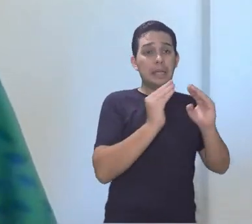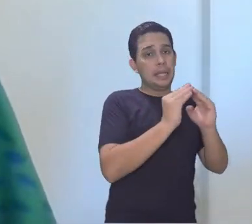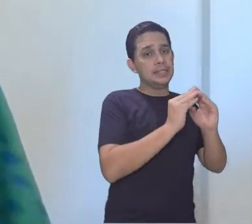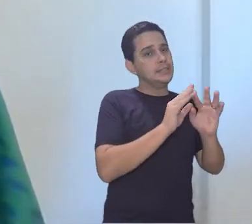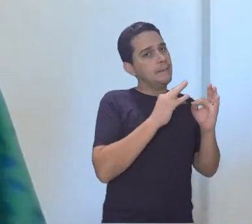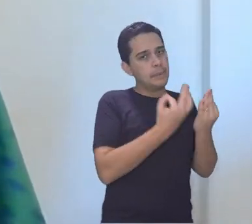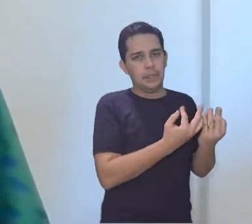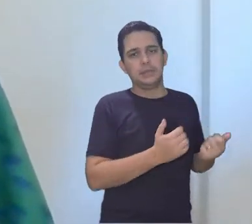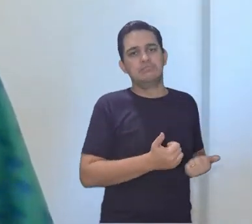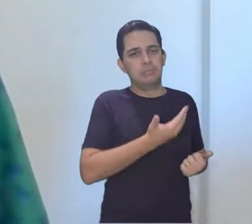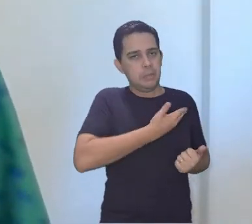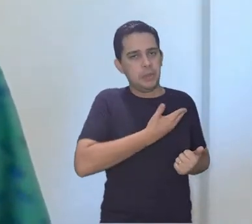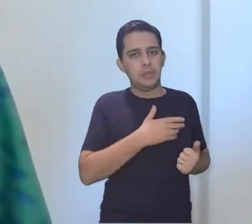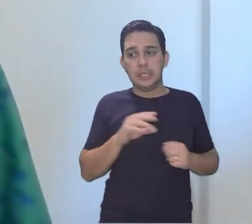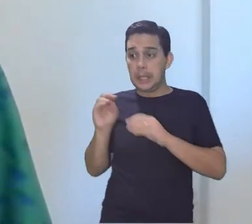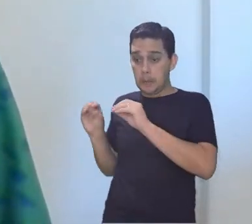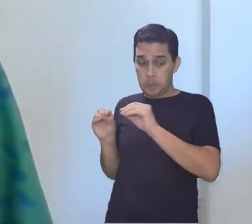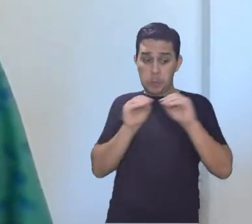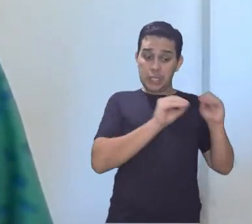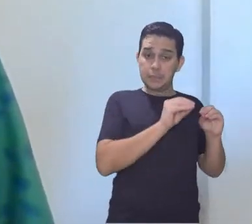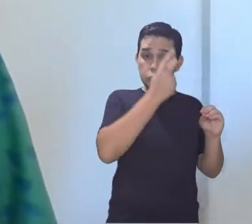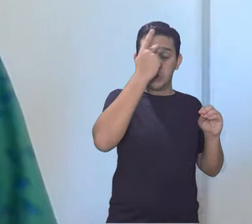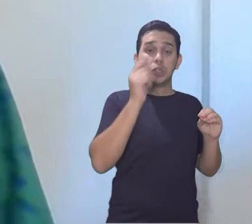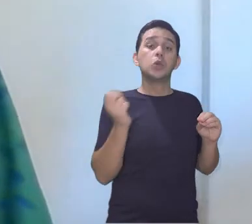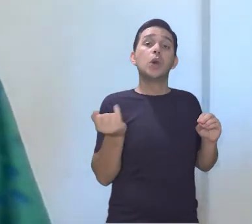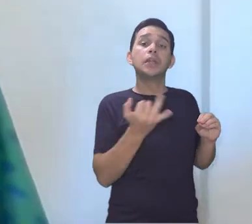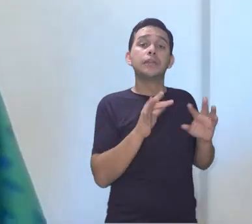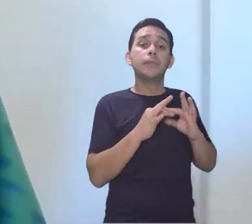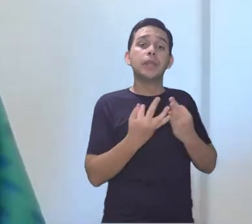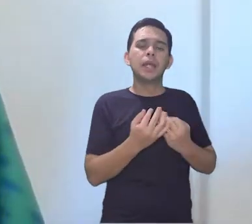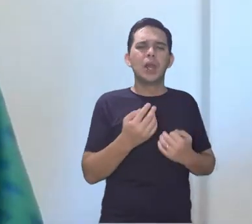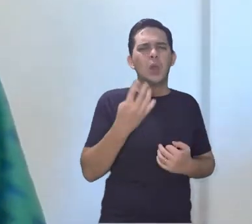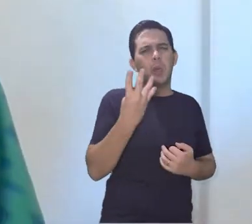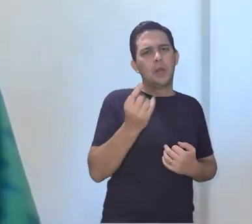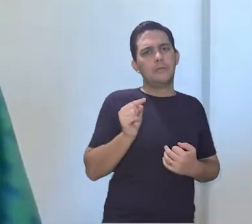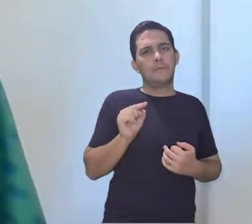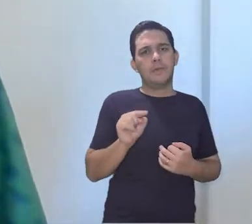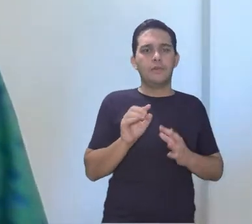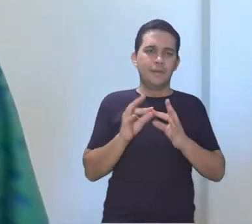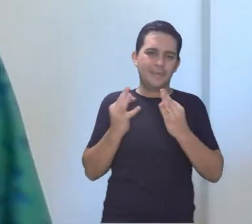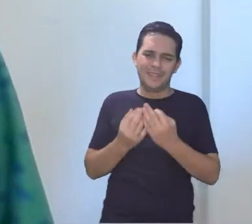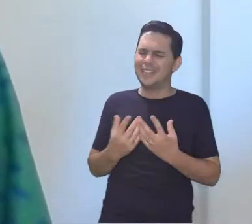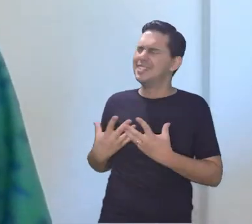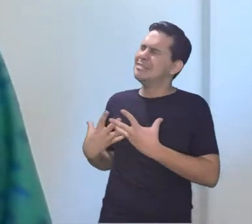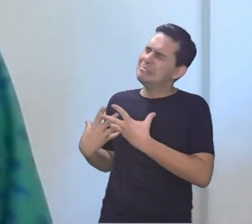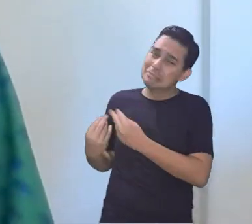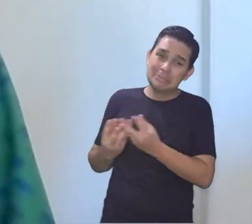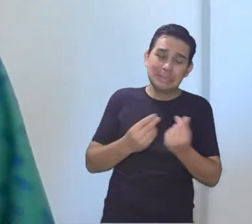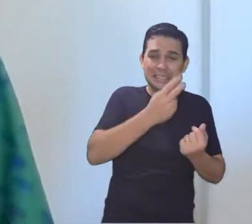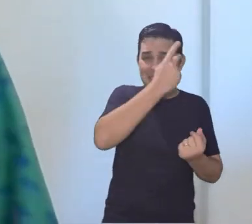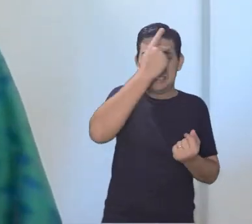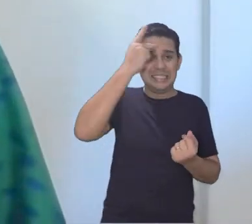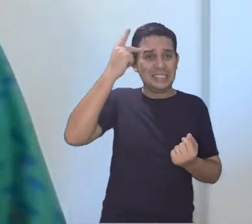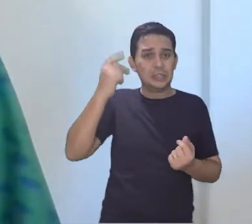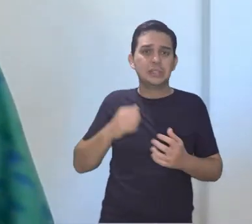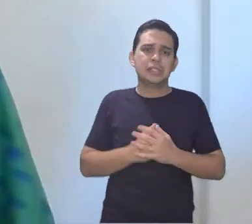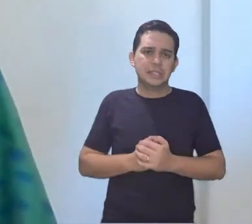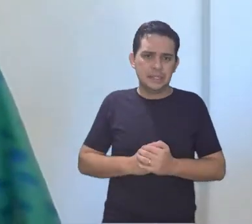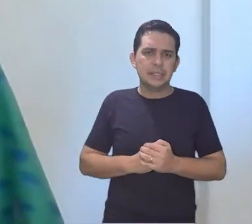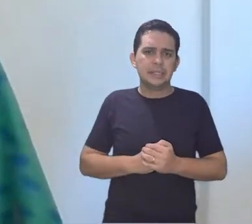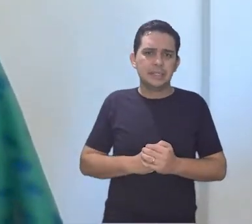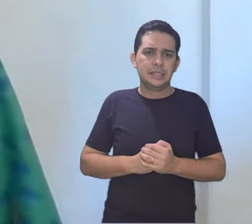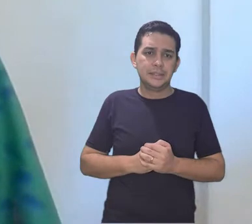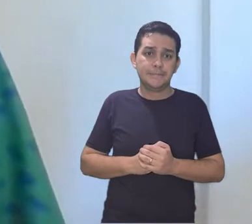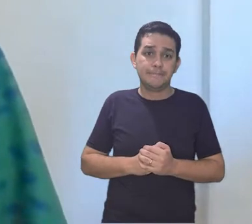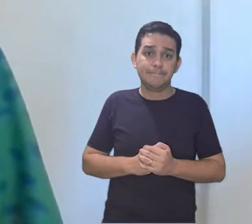desabrigados e desalojados, ele passa de 4.000 famílias. Então, é muita gente. Muitas dessas famílias